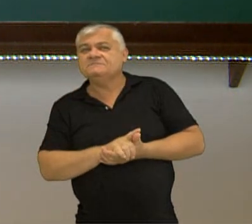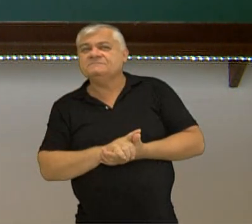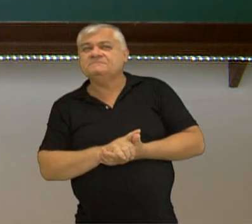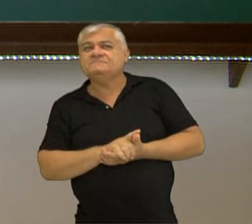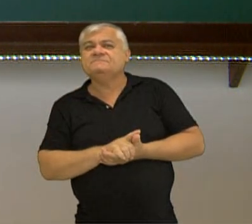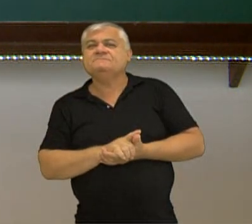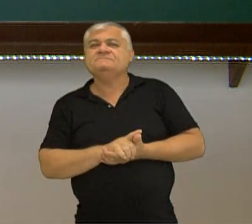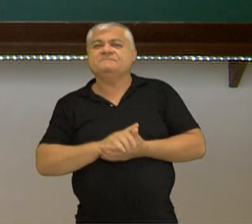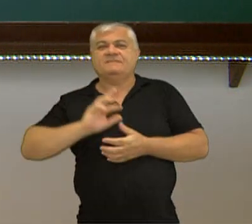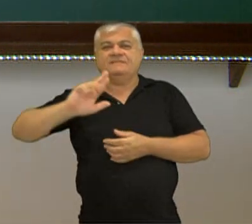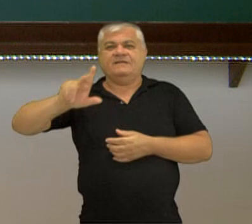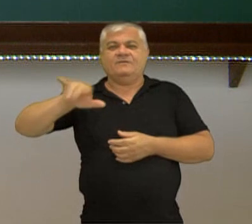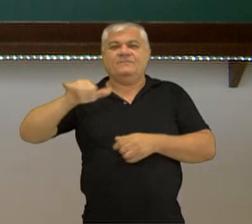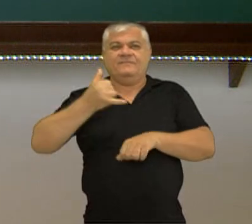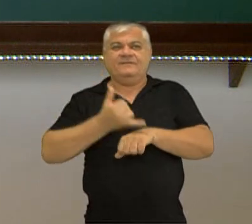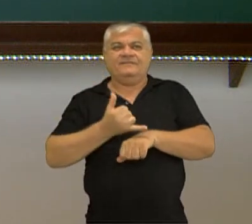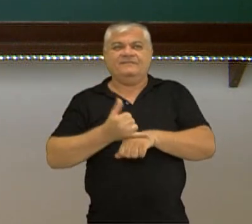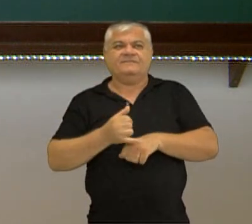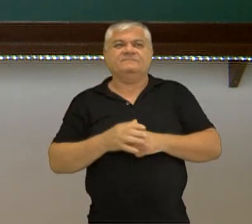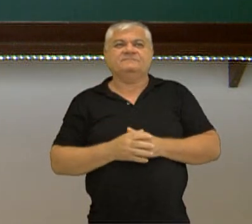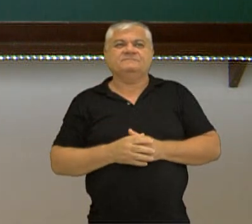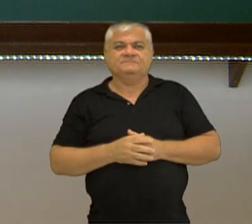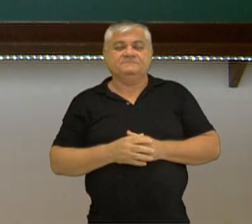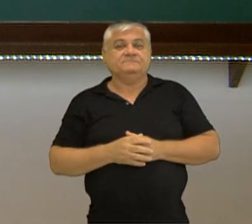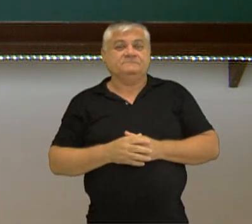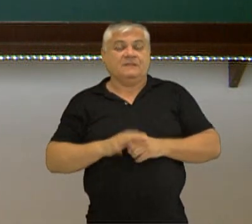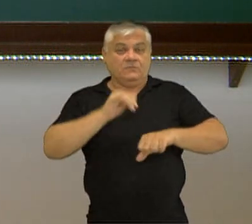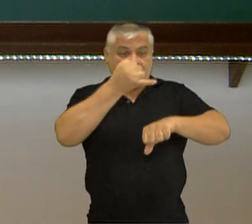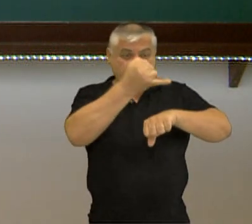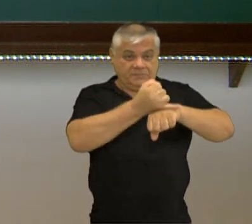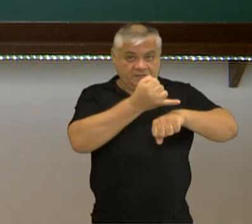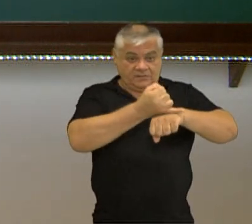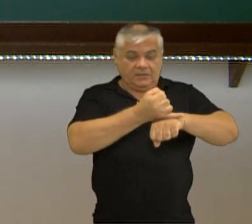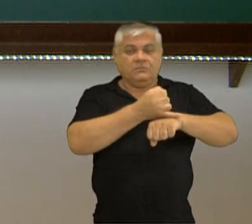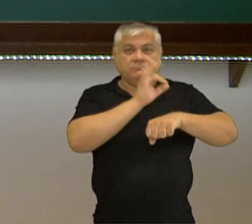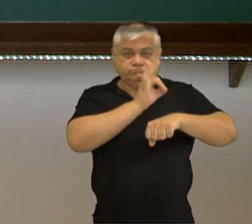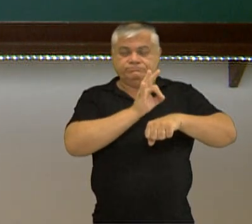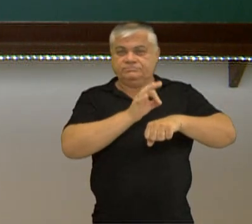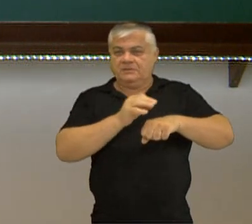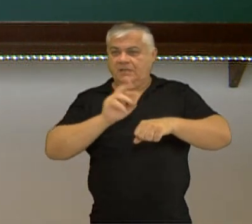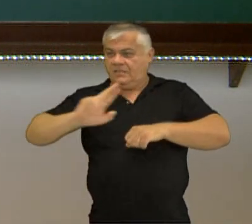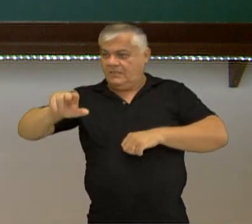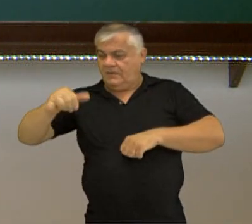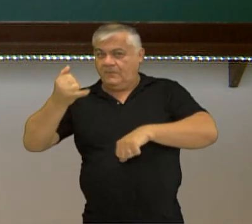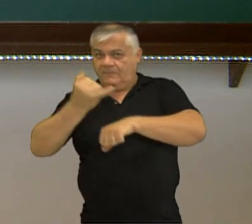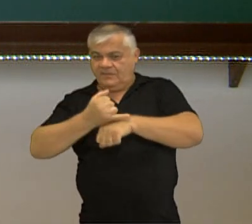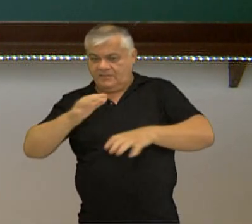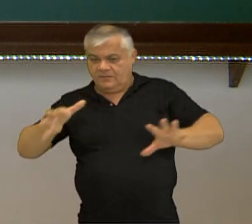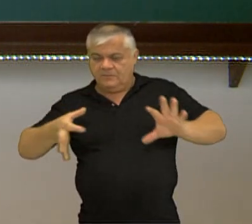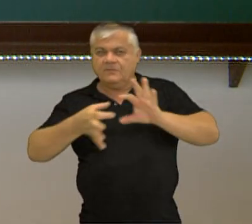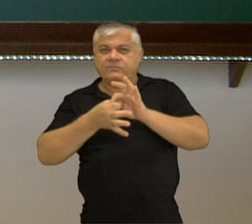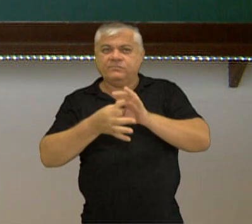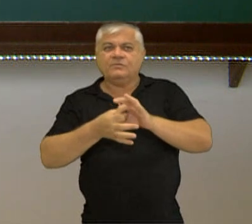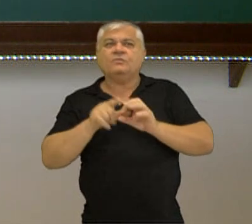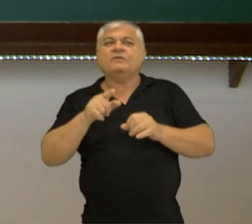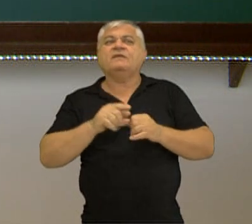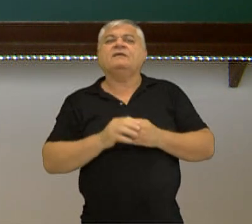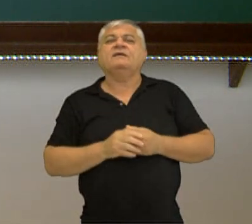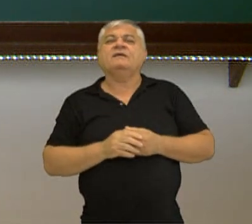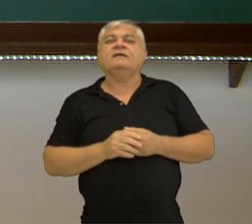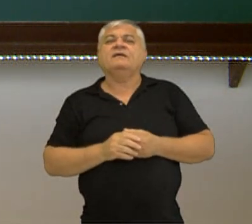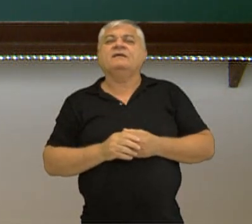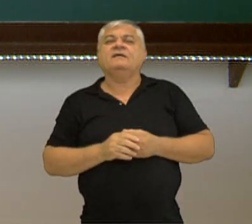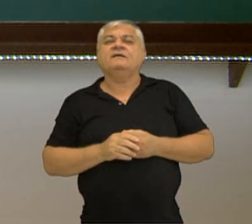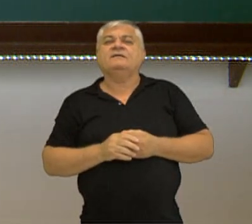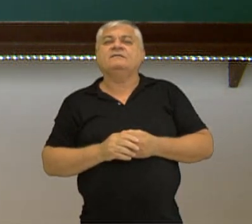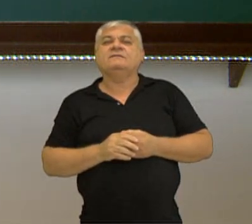ele é não metal. Portanto, uma ligação entre um metal e um não metal, ela é caracterizada pela